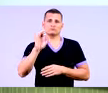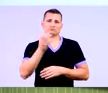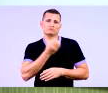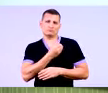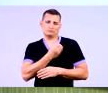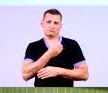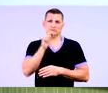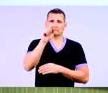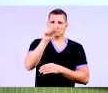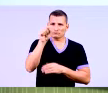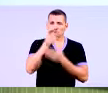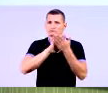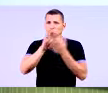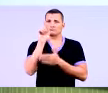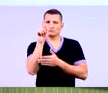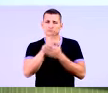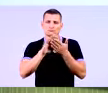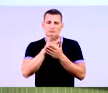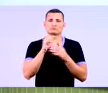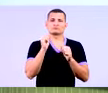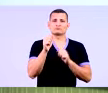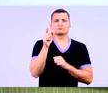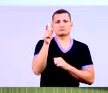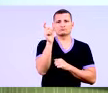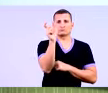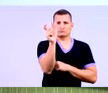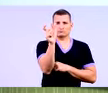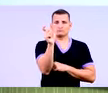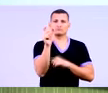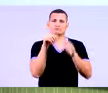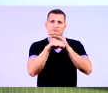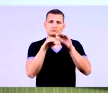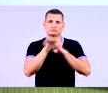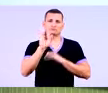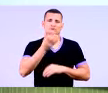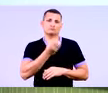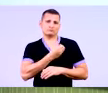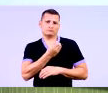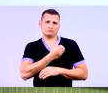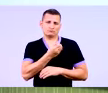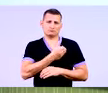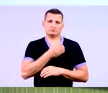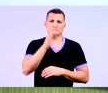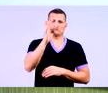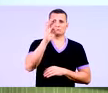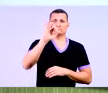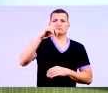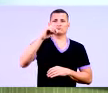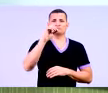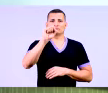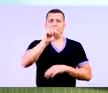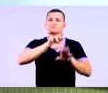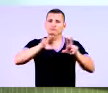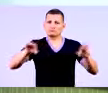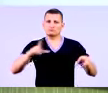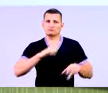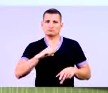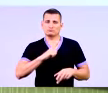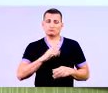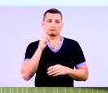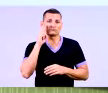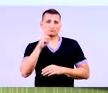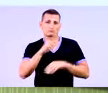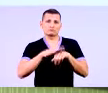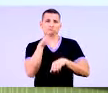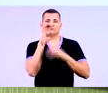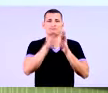os traços eu posso dizer que essa variável vai armazenar apenas números que a gente vai entender daqui a pouco são os tipos mas vamos dar mais uma olhada em alguns conceitos